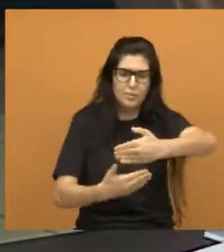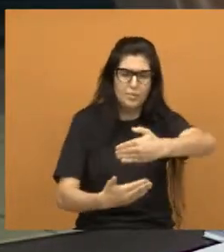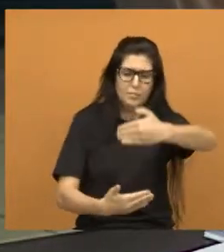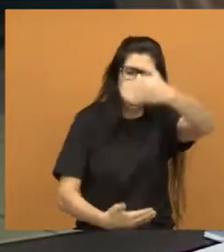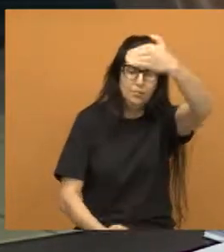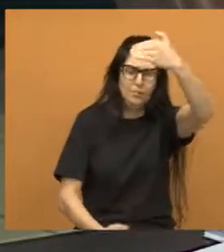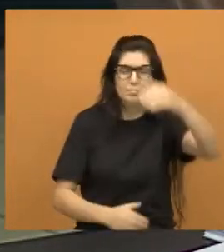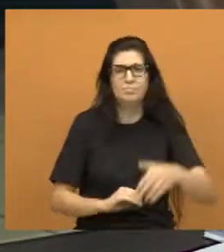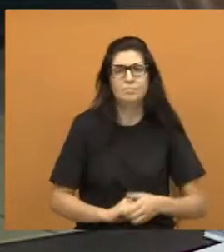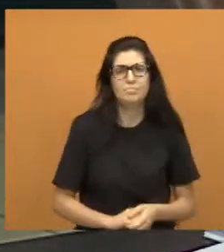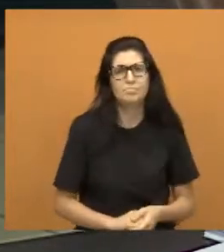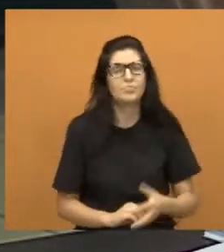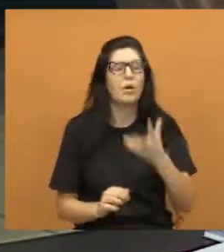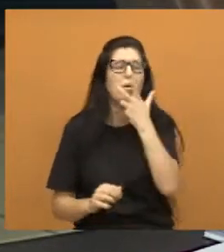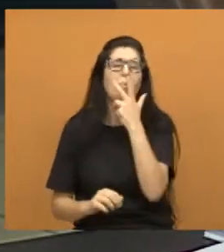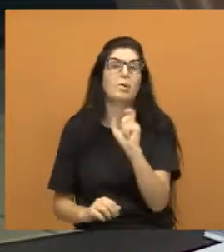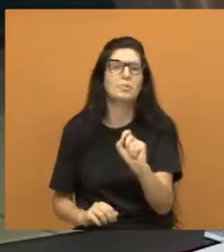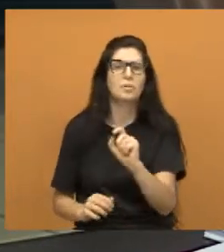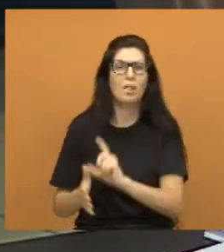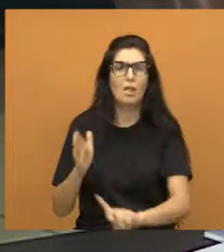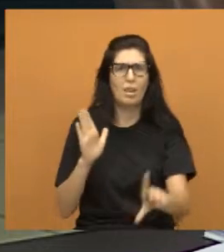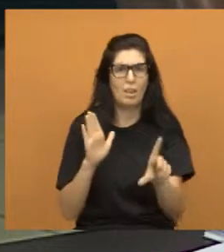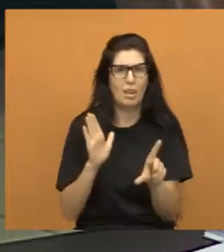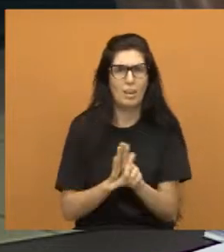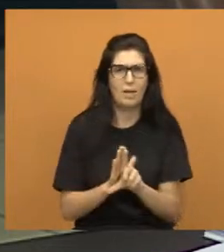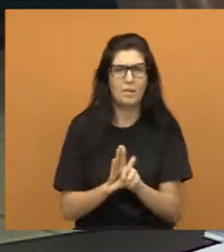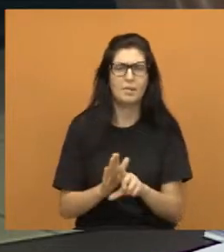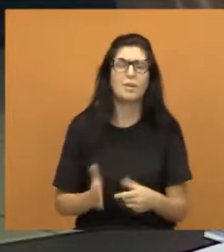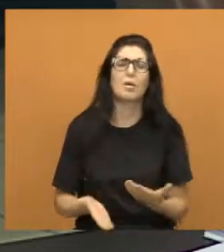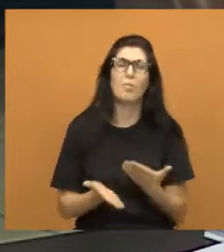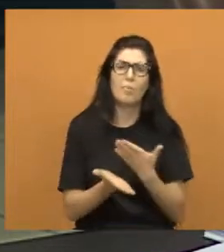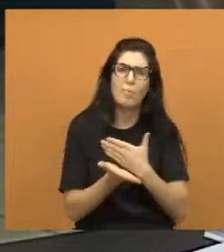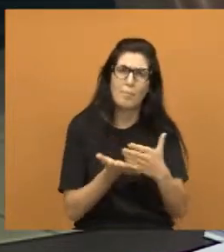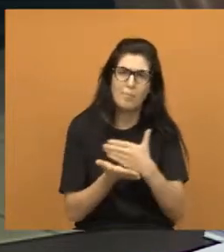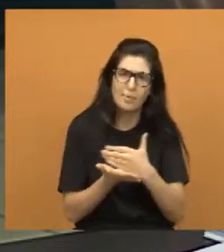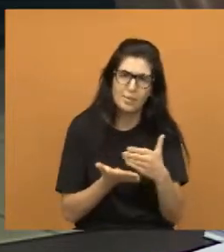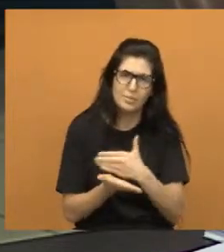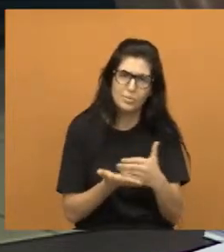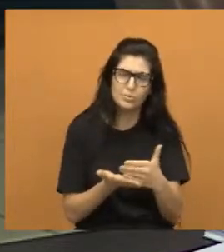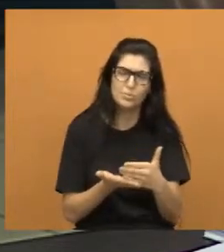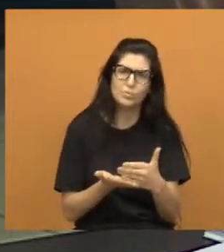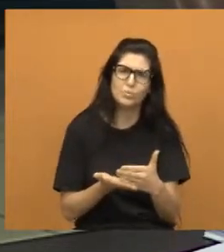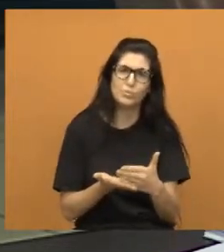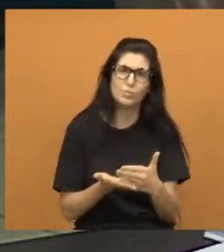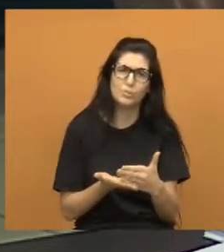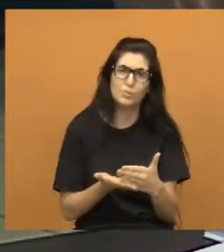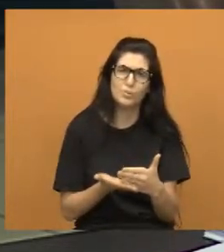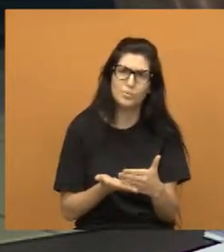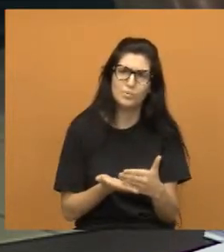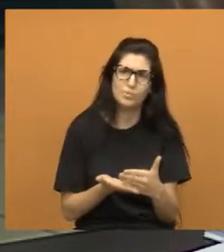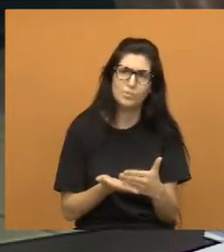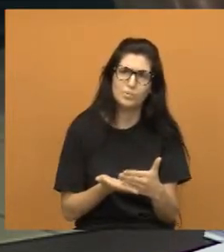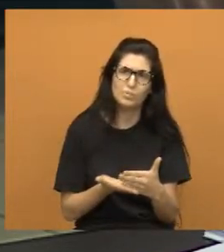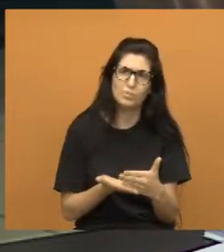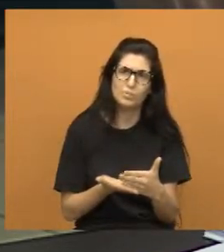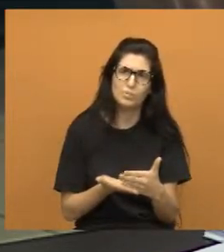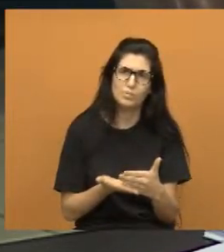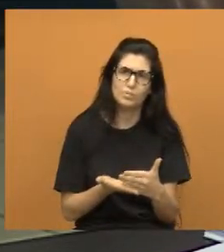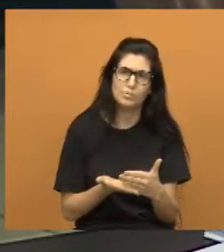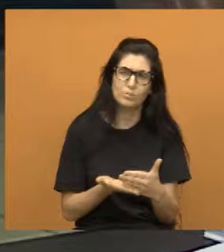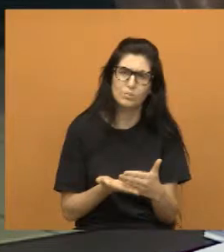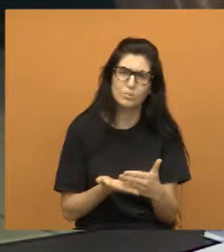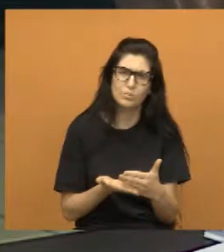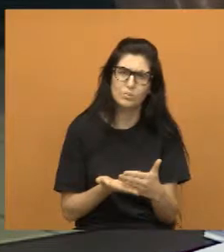assim, ela é um início, eu acho que é uma abertura, é uma possibilidade. Acho que abre, né, Paulinho, assim, um